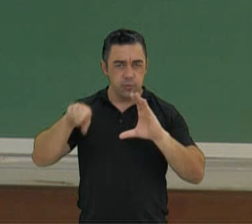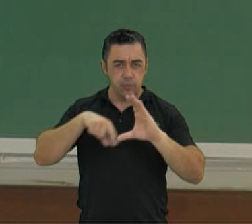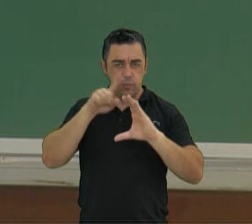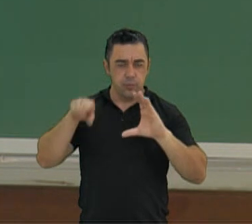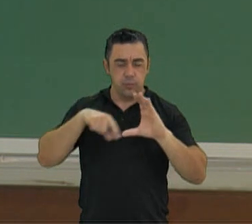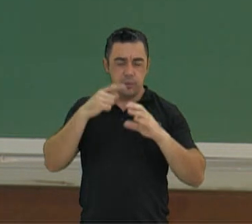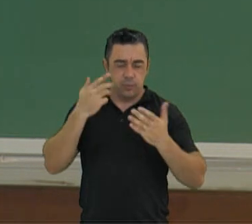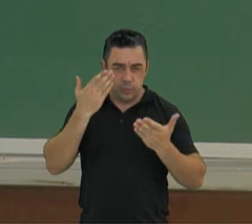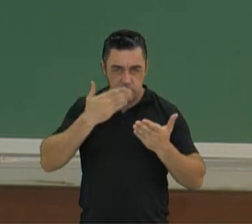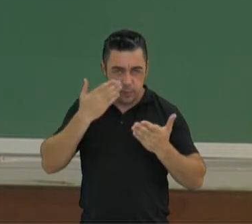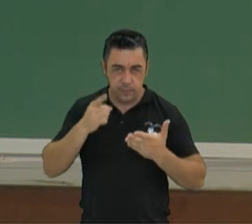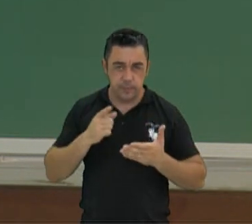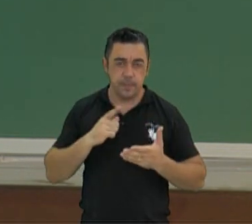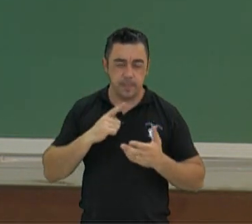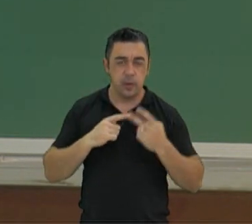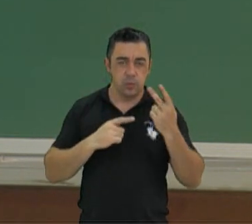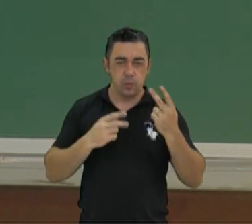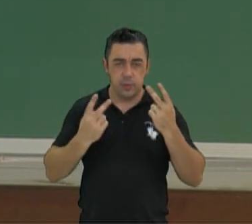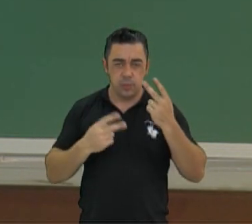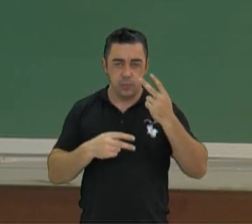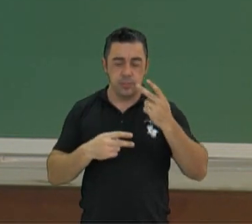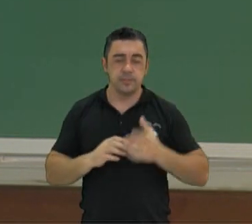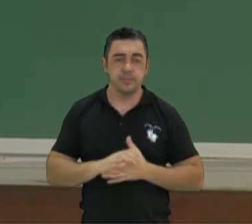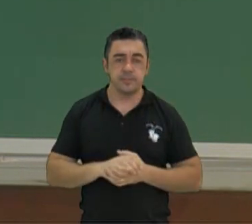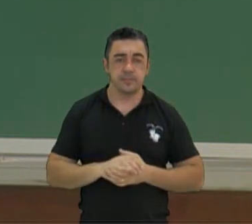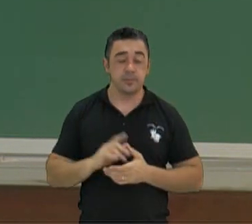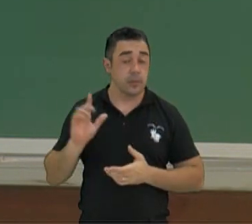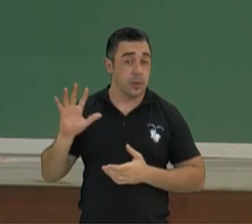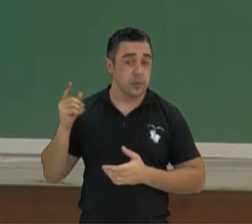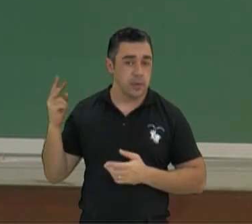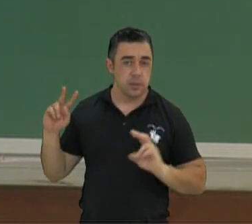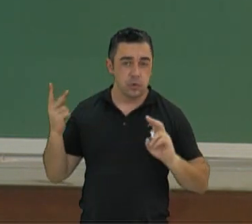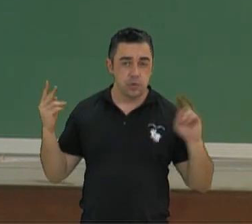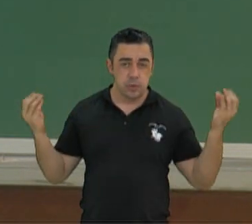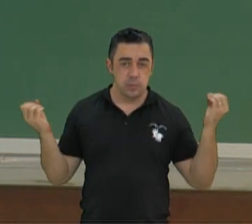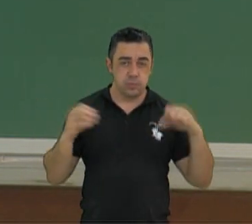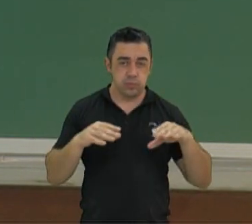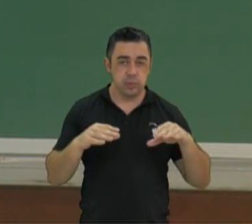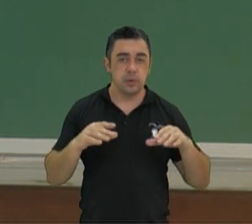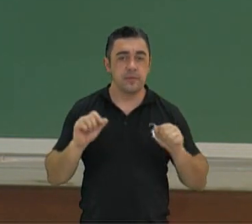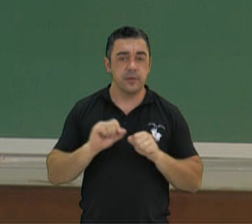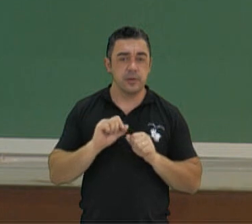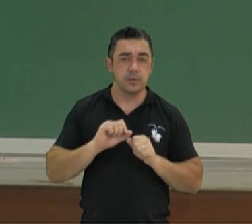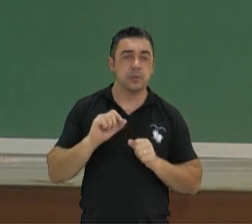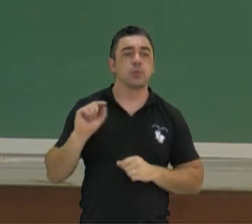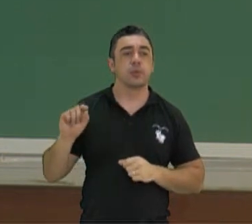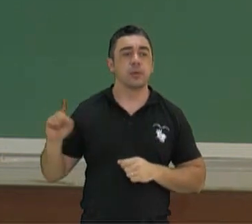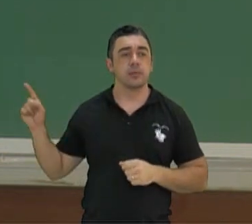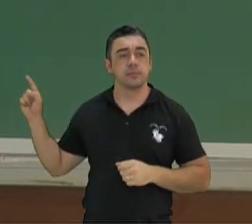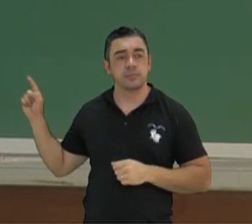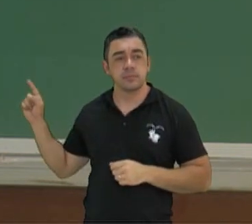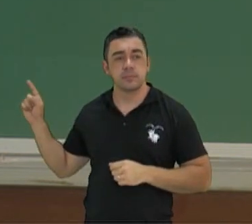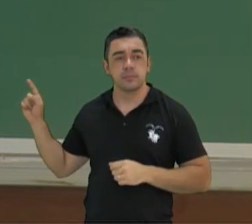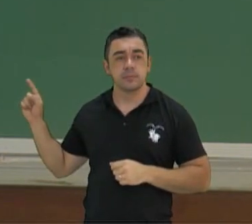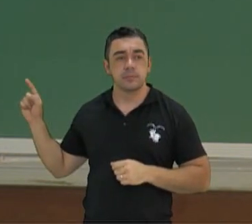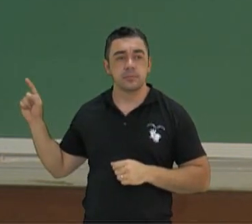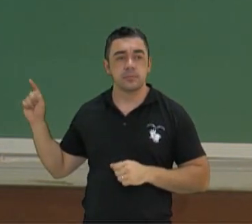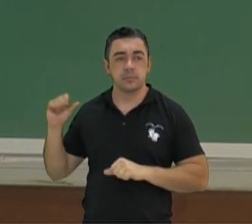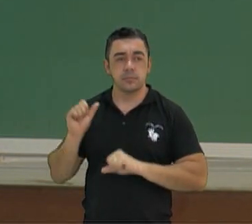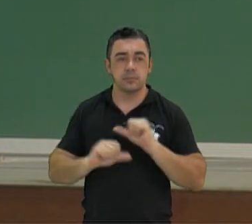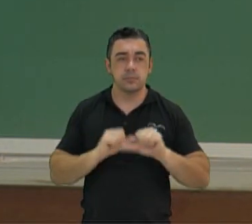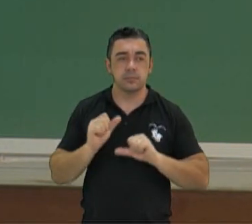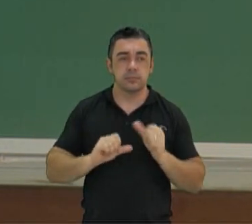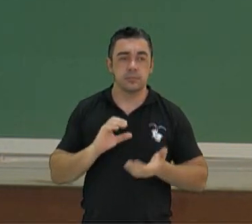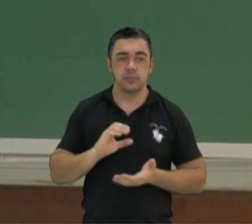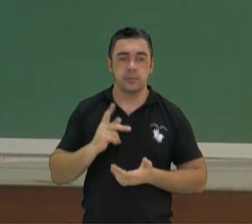ali, então tem as duplas. Esses hidrogênios entram no lugar da dupla, formando o composto aqui. Nós temos o